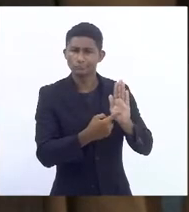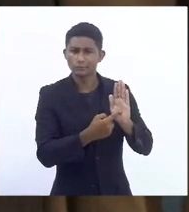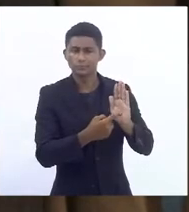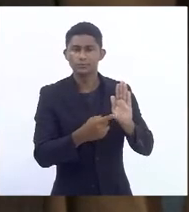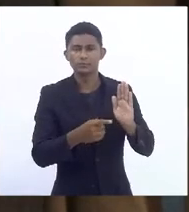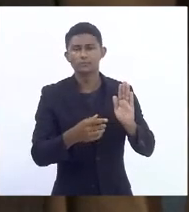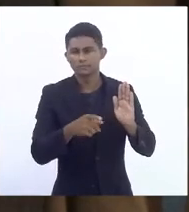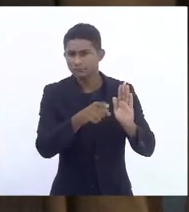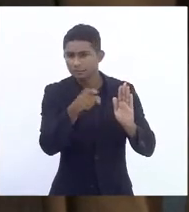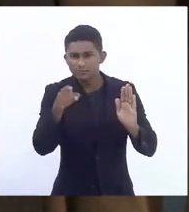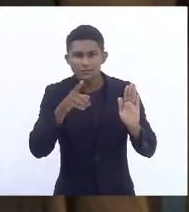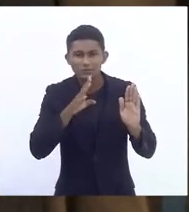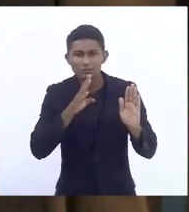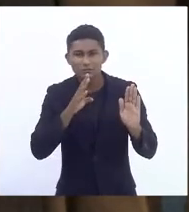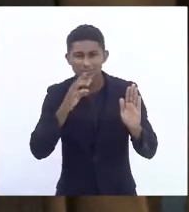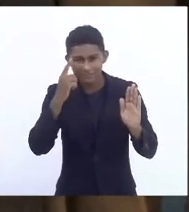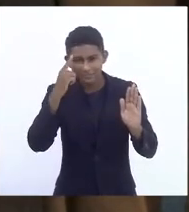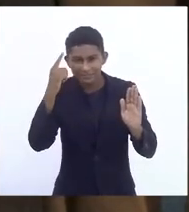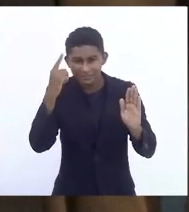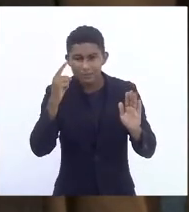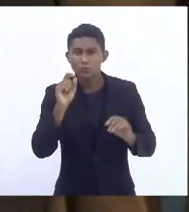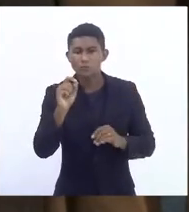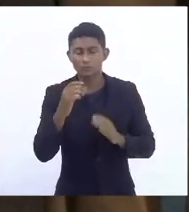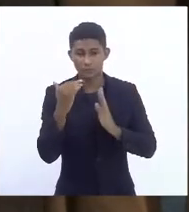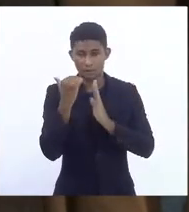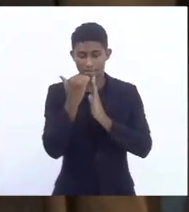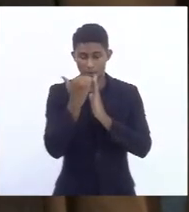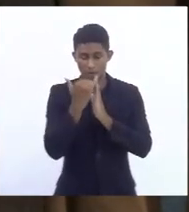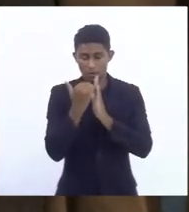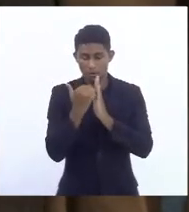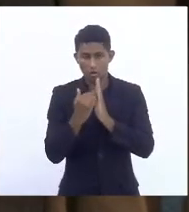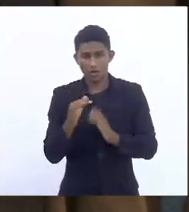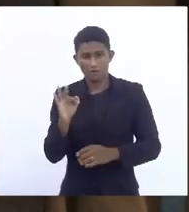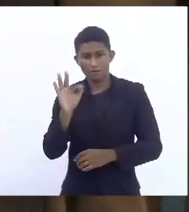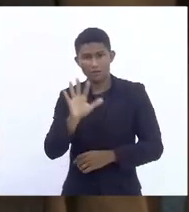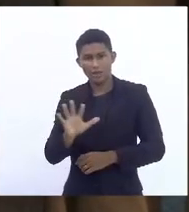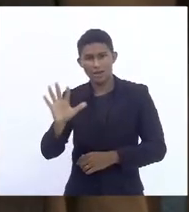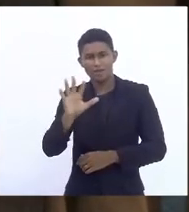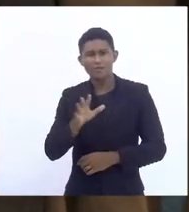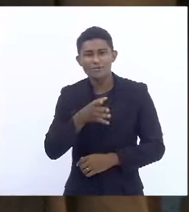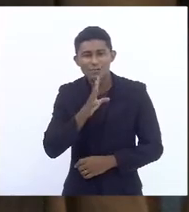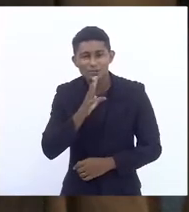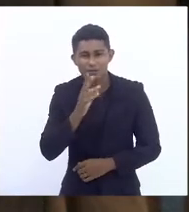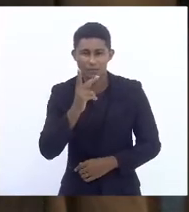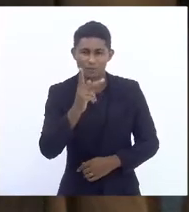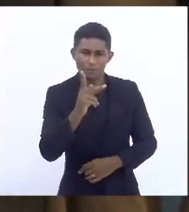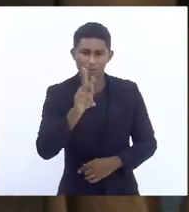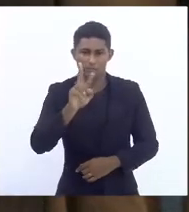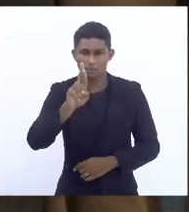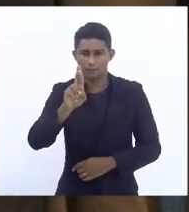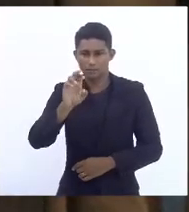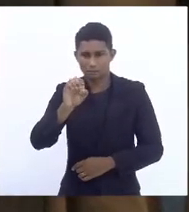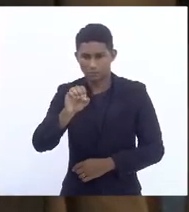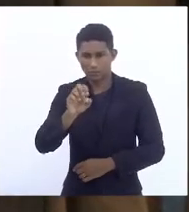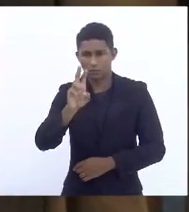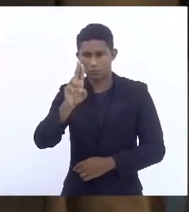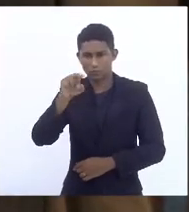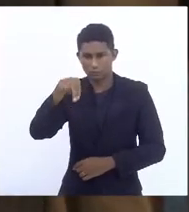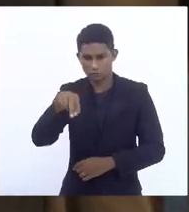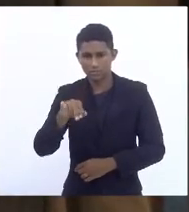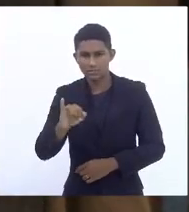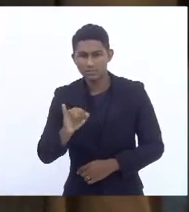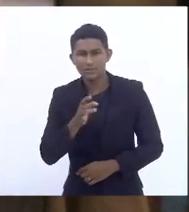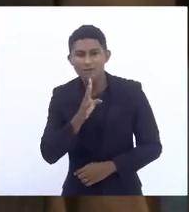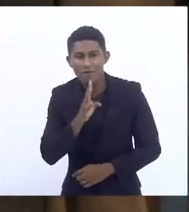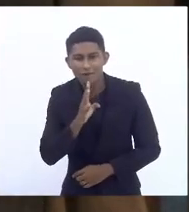conhecemos aqui, com o programa federal, com o ProUni, né, que tem características semelhantes, né,